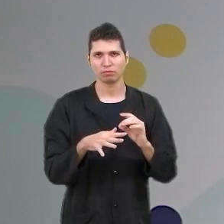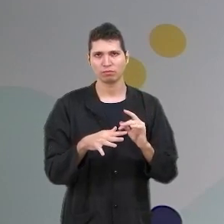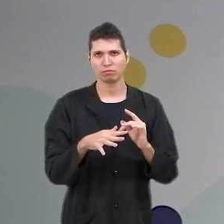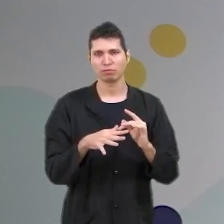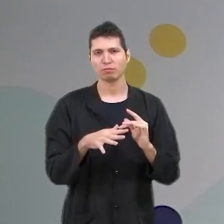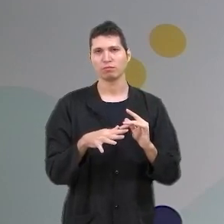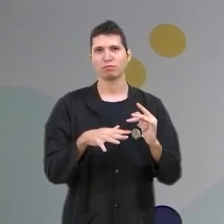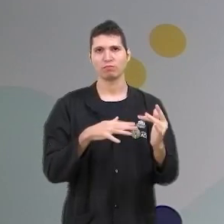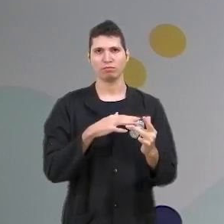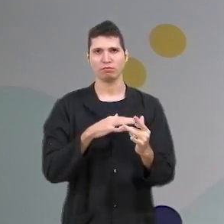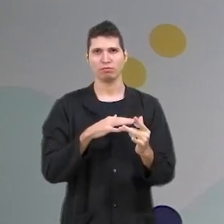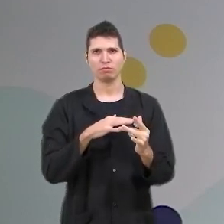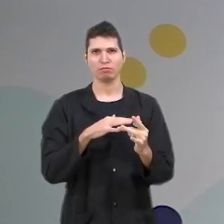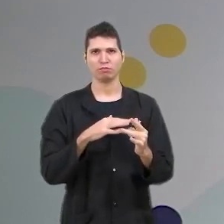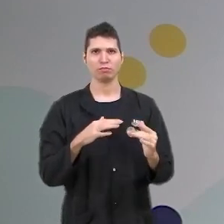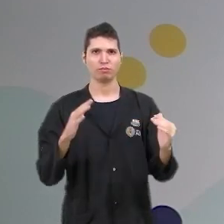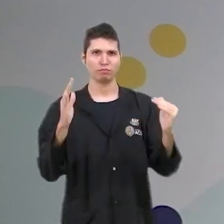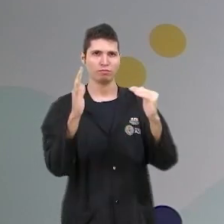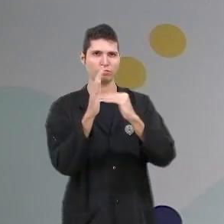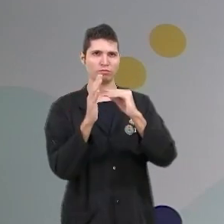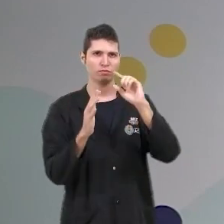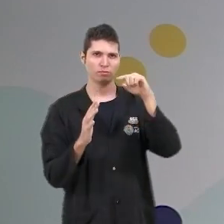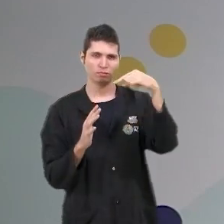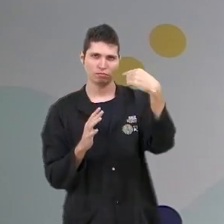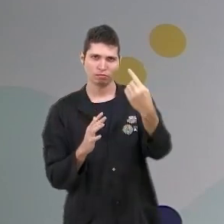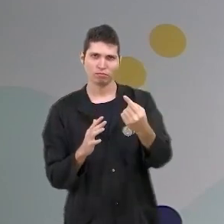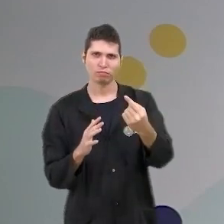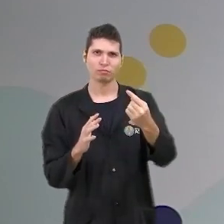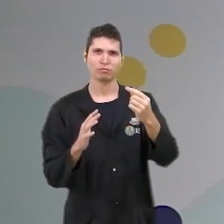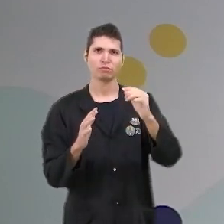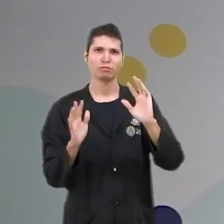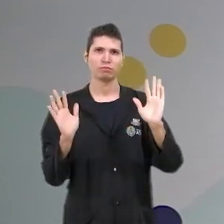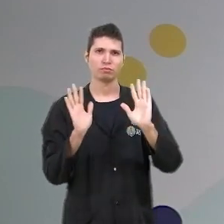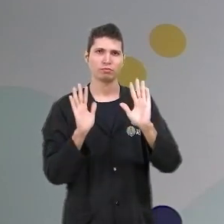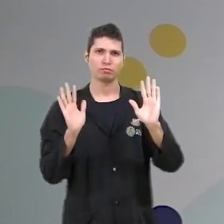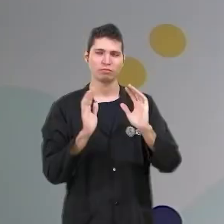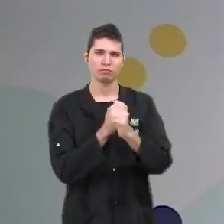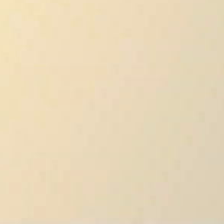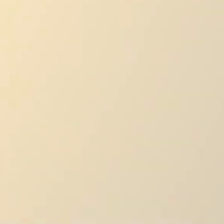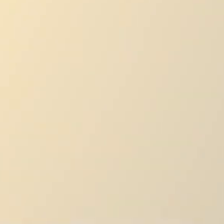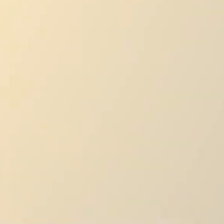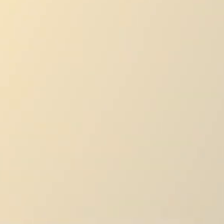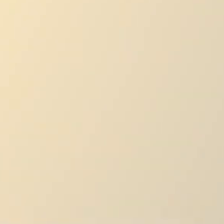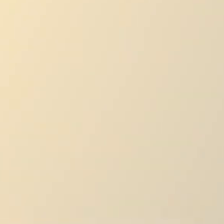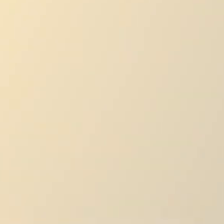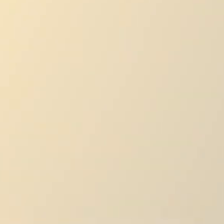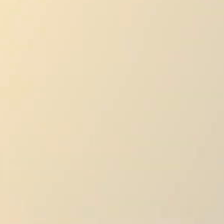Então, por hoje é só. Fiquem com Deus e até a próxima aula. Um abraço.